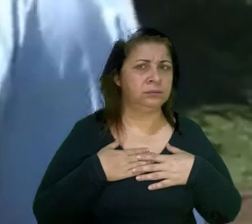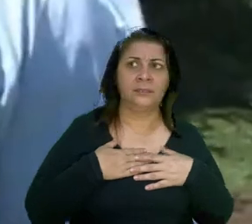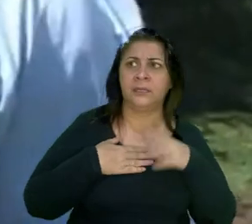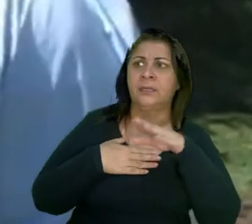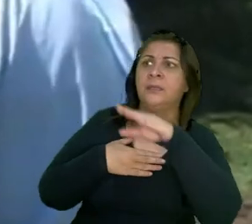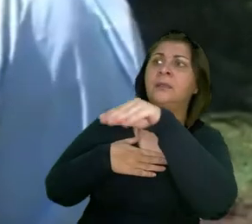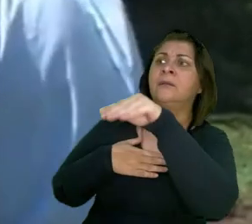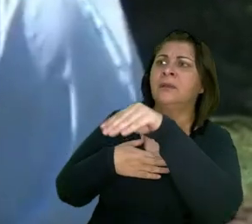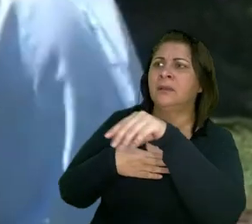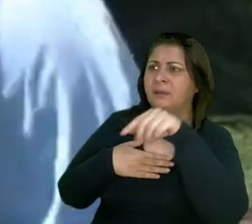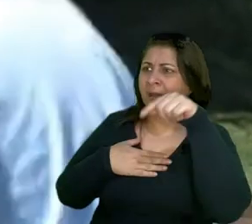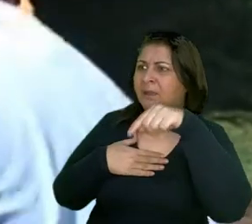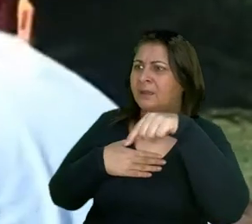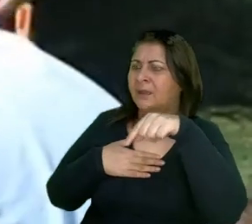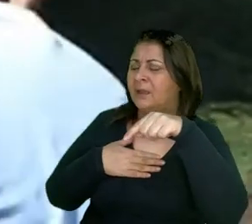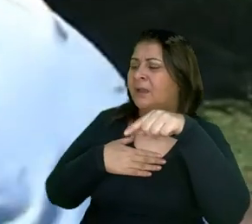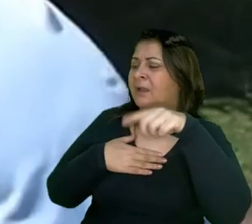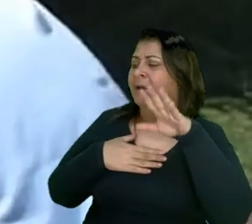Caçador, aqui é